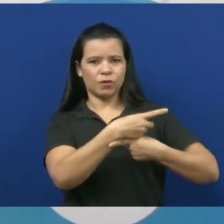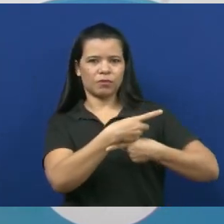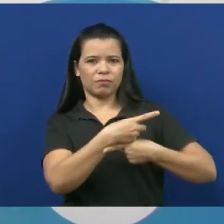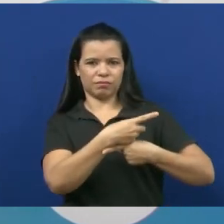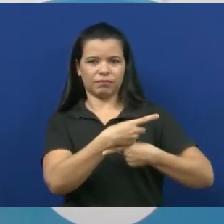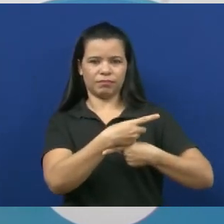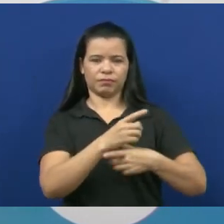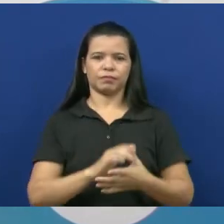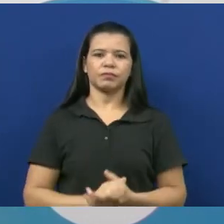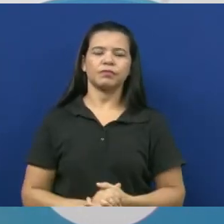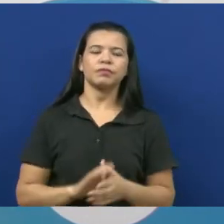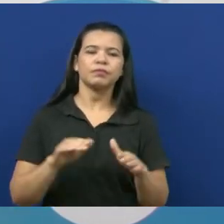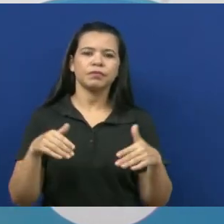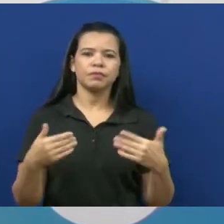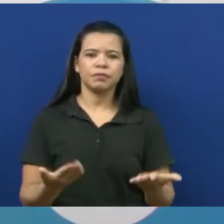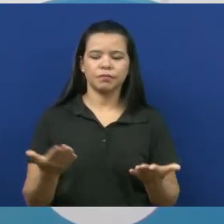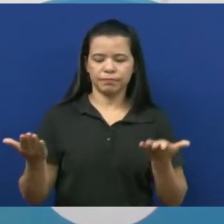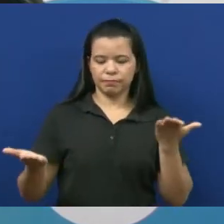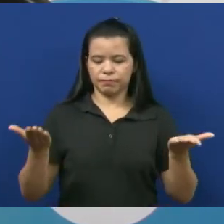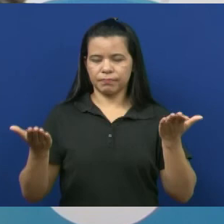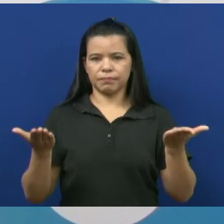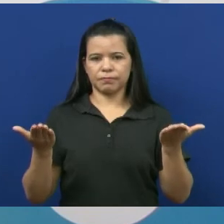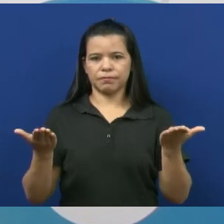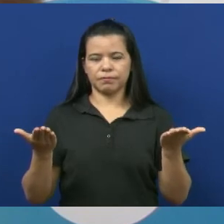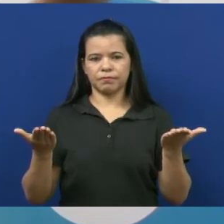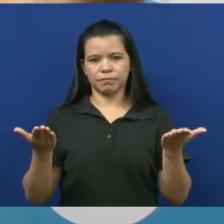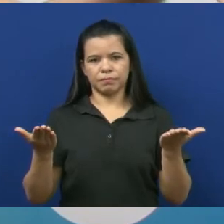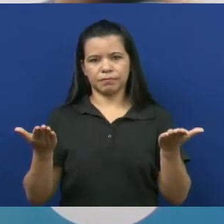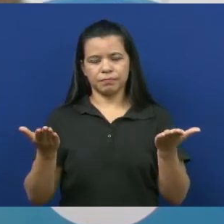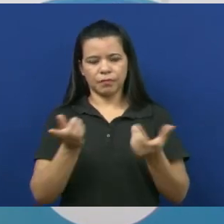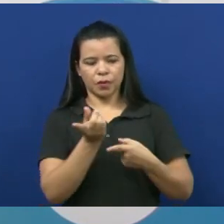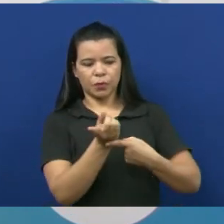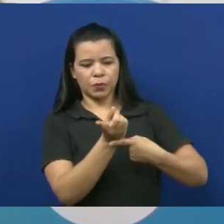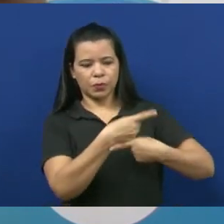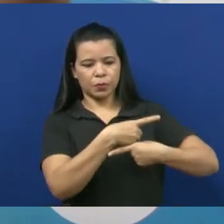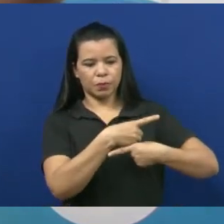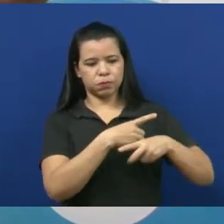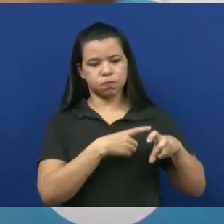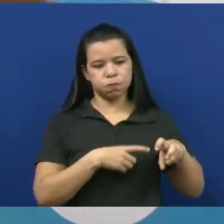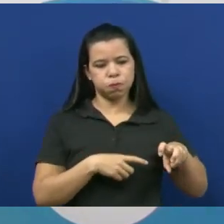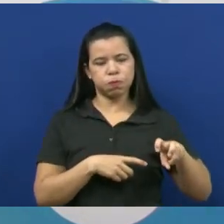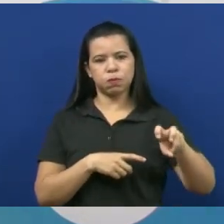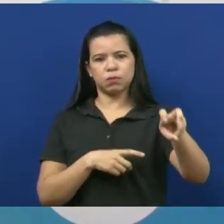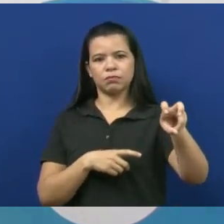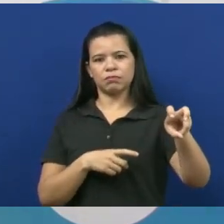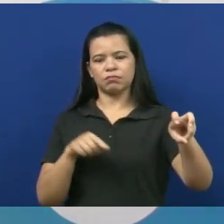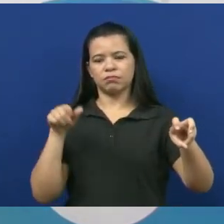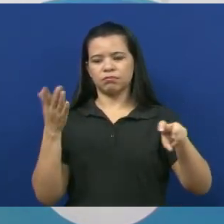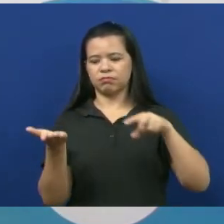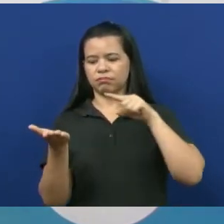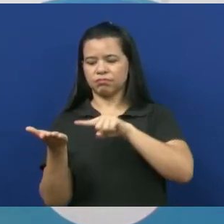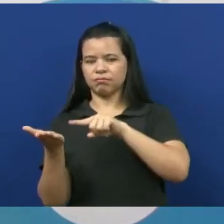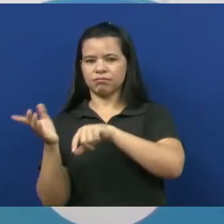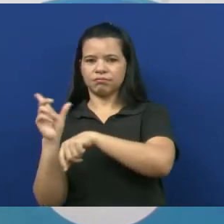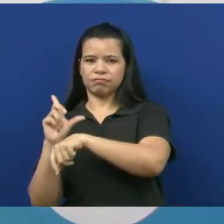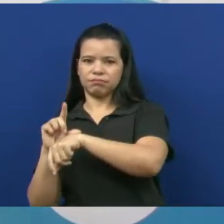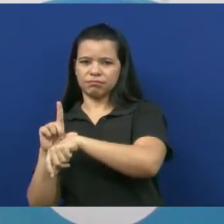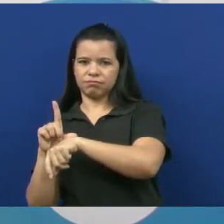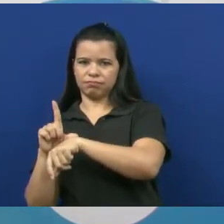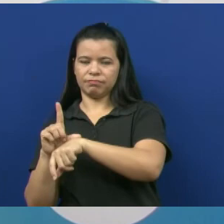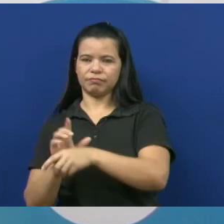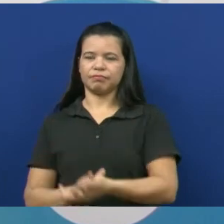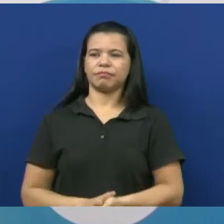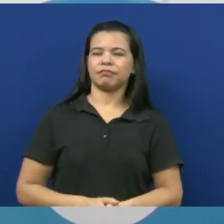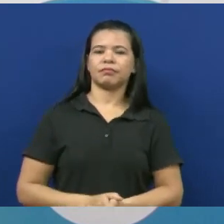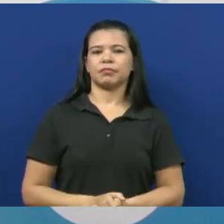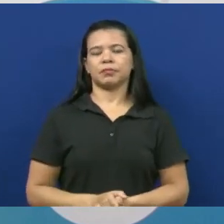minha viagem, né? Então eu tenho aí duas grandezas: velocidade, que é a minha rapidez, o quão rápido eu vou, e tempo. Essas duas grandezas